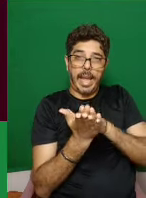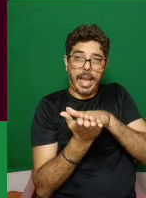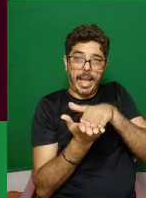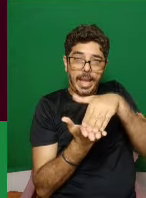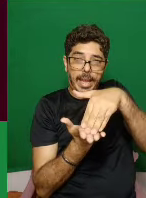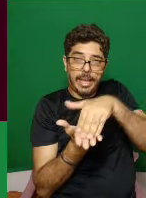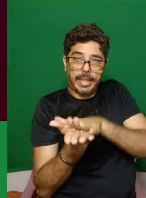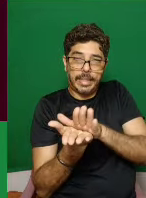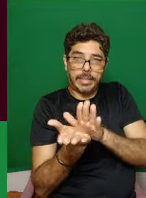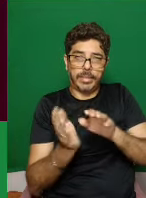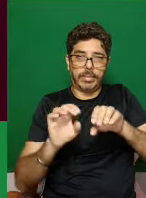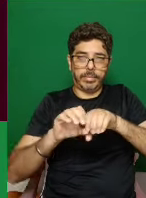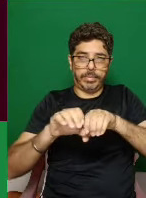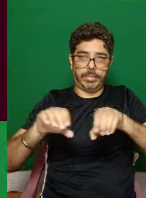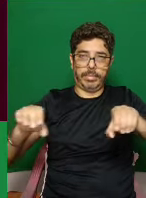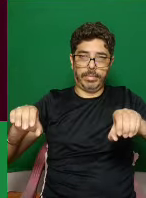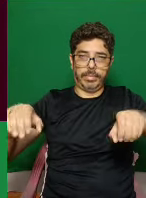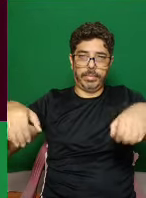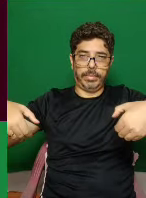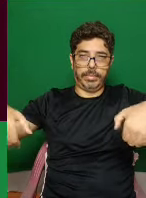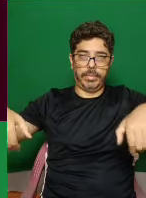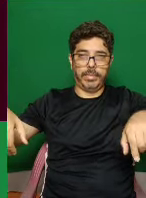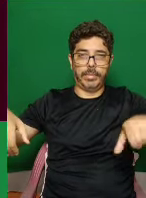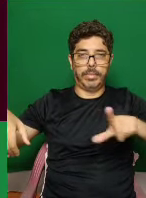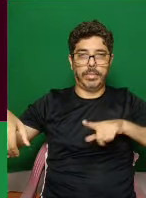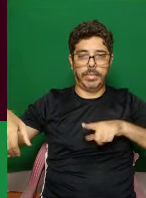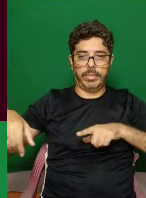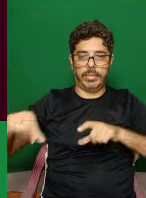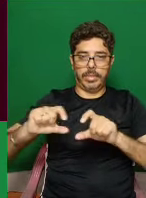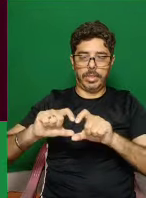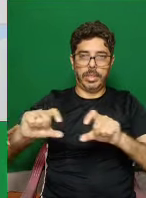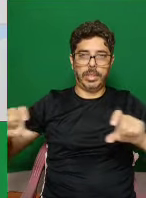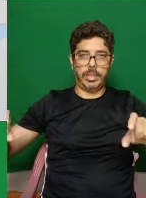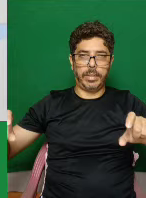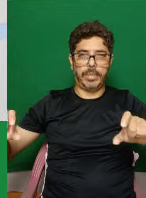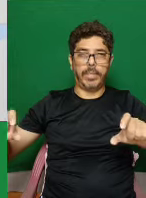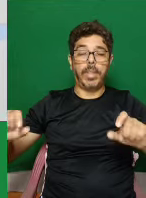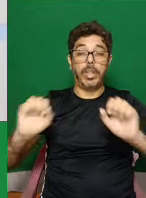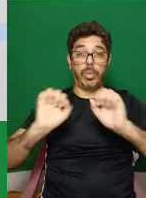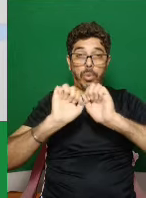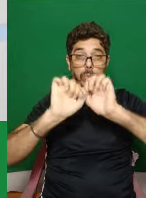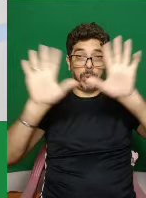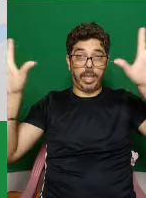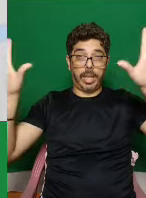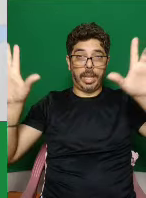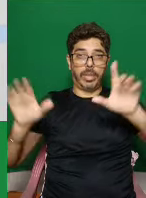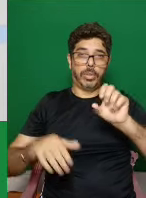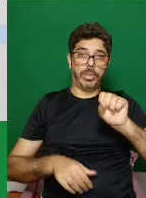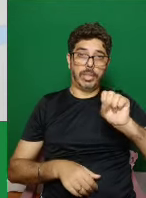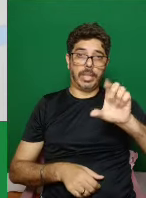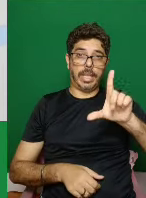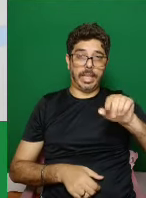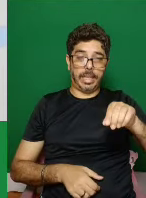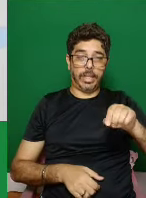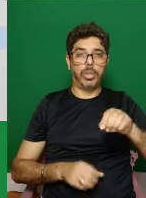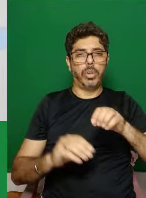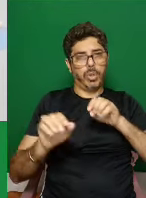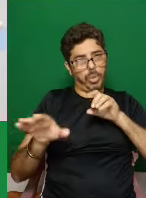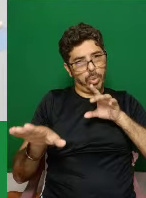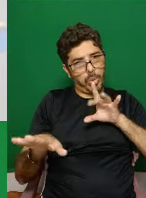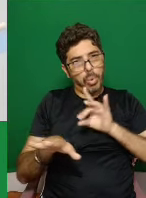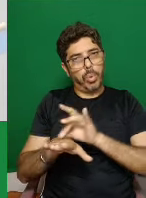ser copiada é projetada na superfície do cilindro por meio de uma lente. Nas regiões claras da imagem, o selênio se